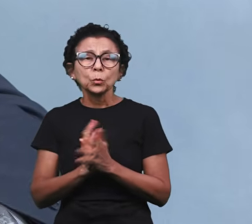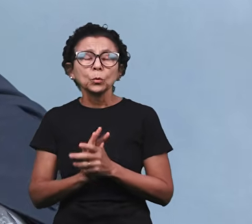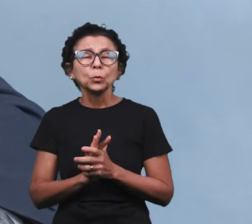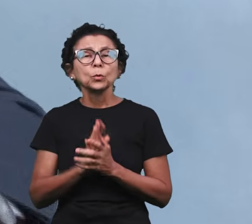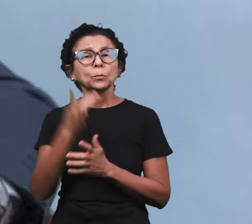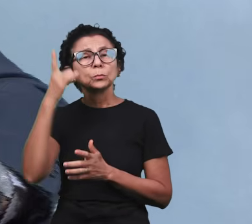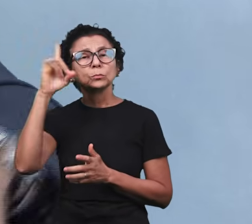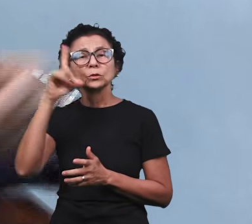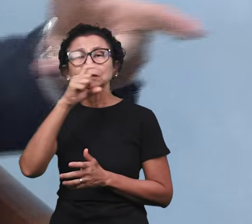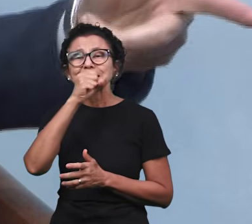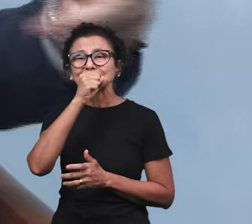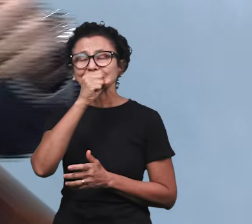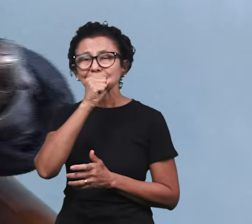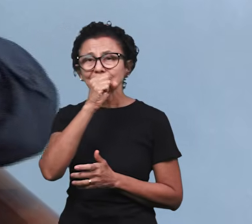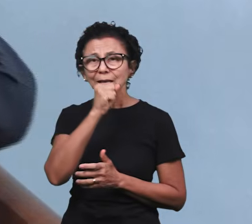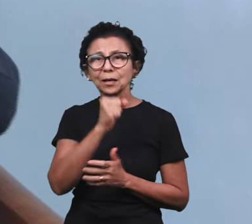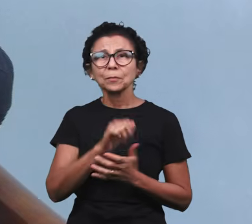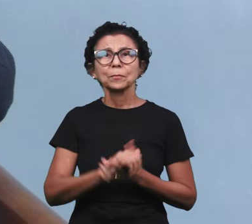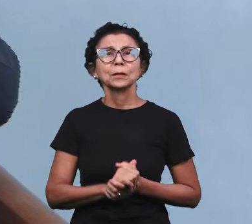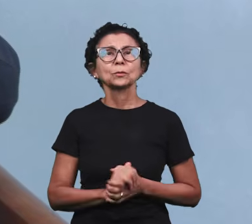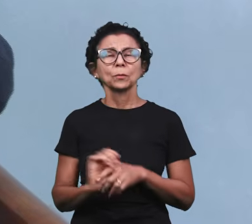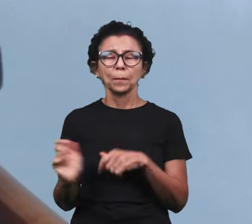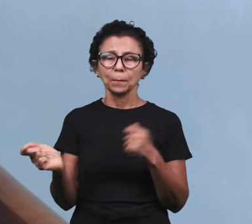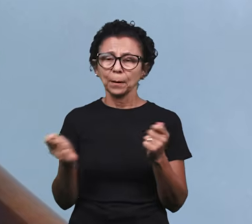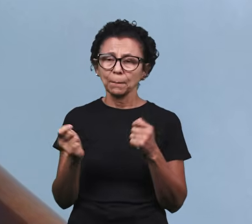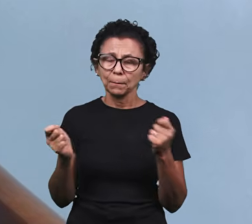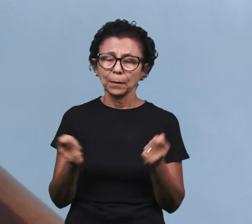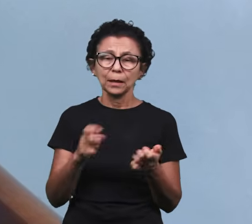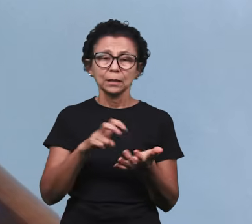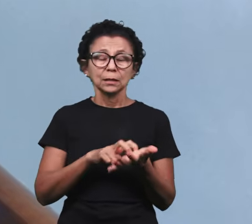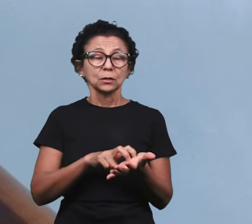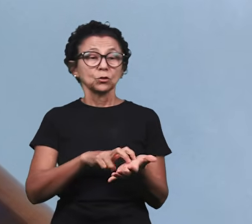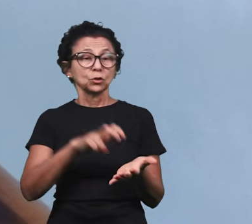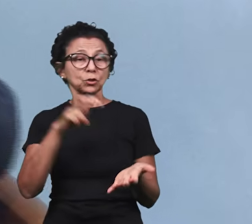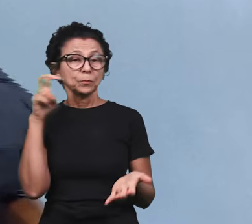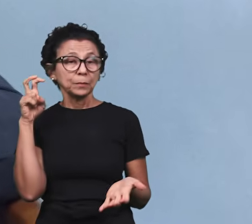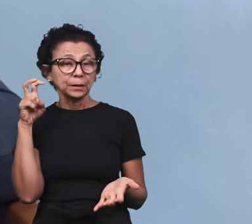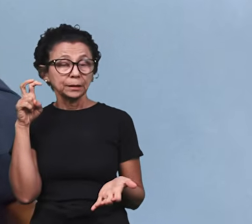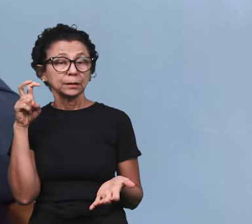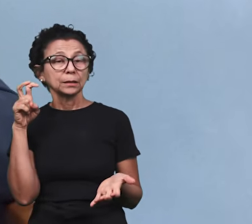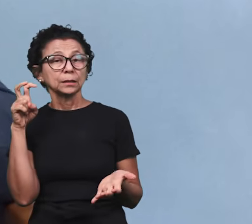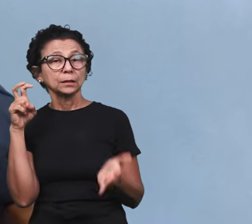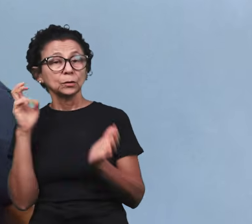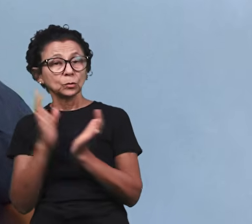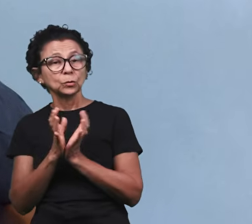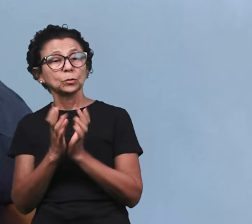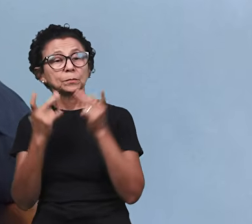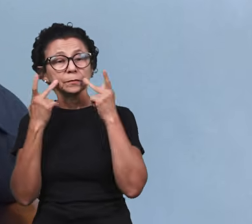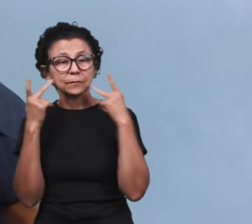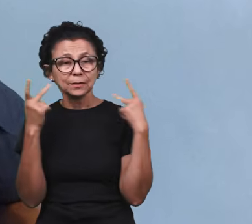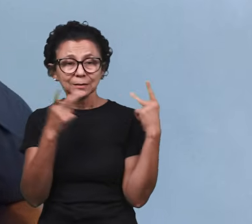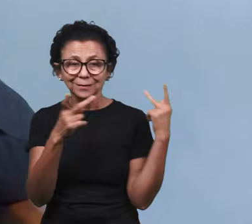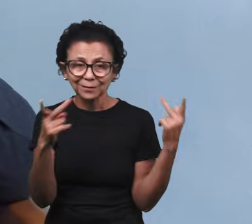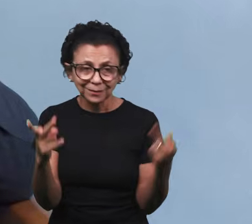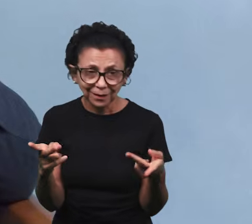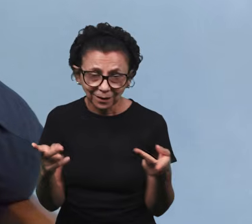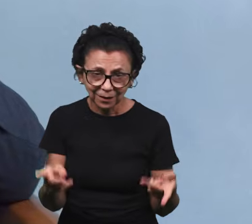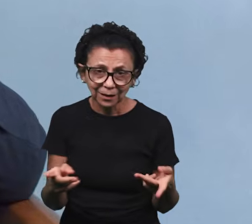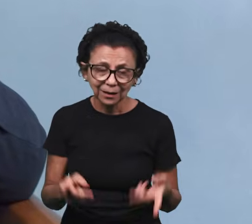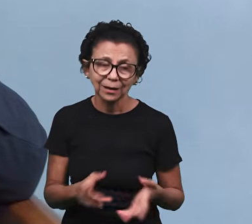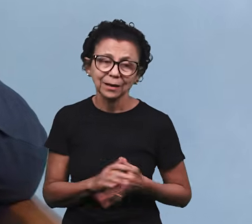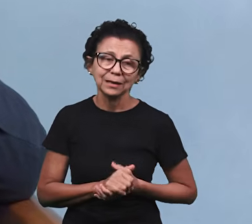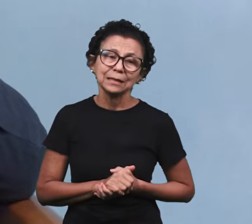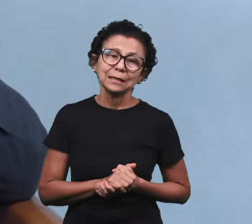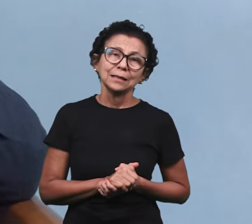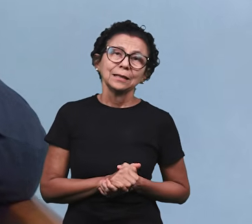bom, propício. Nós estamos todo sábado, os jovens já vai de manhã, já juntam com o grupo, já vai visitar, já fazem isso